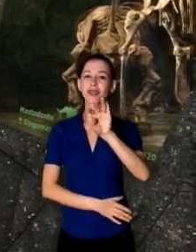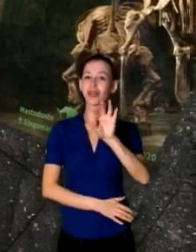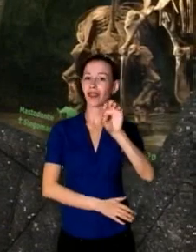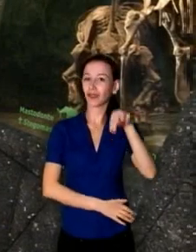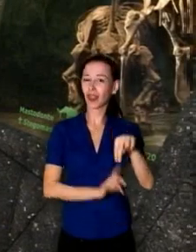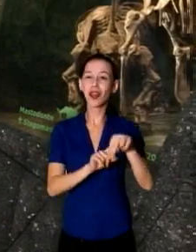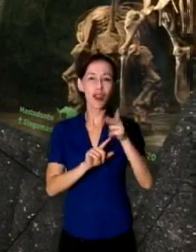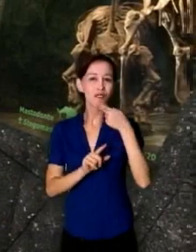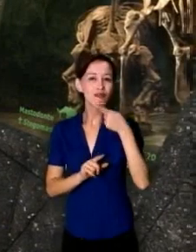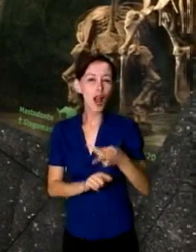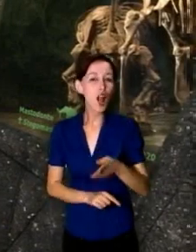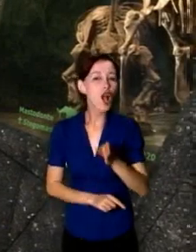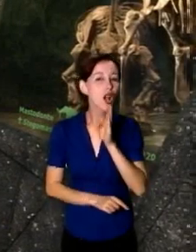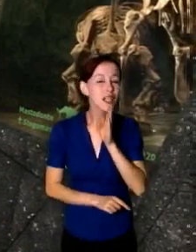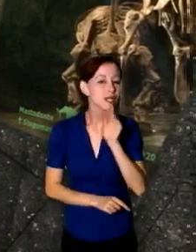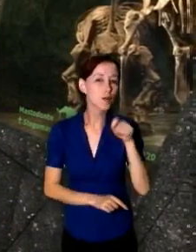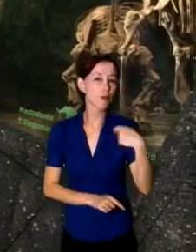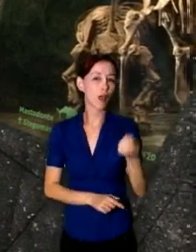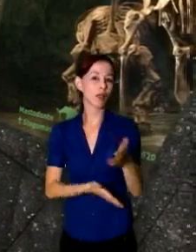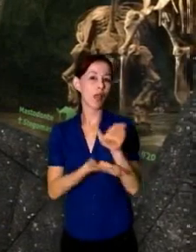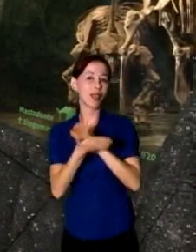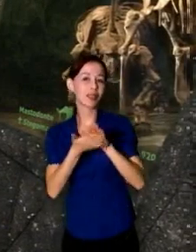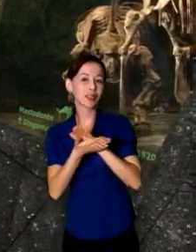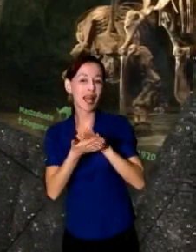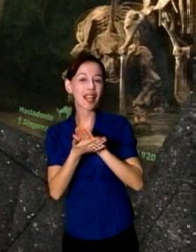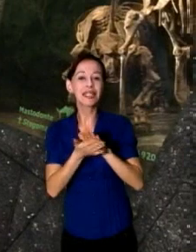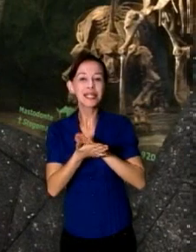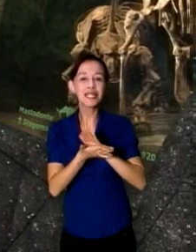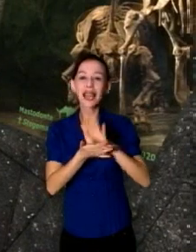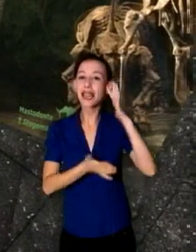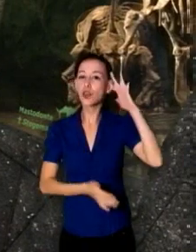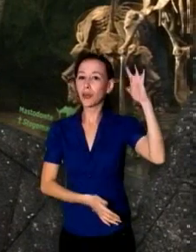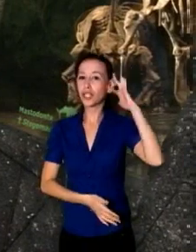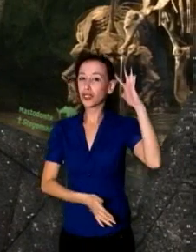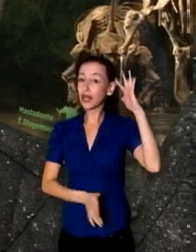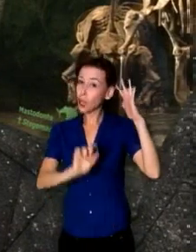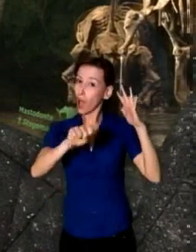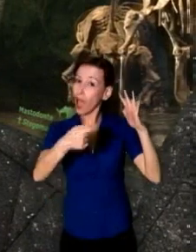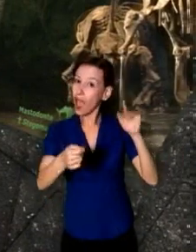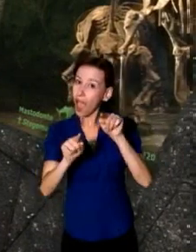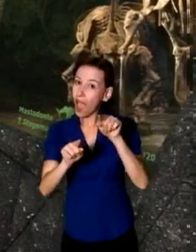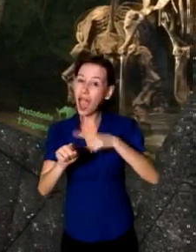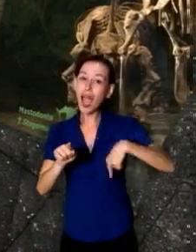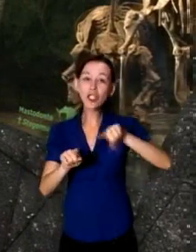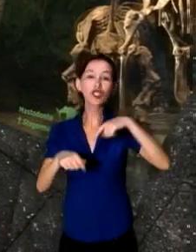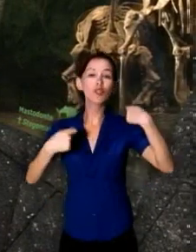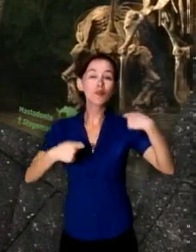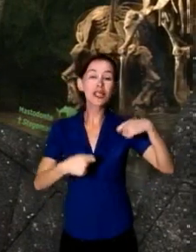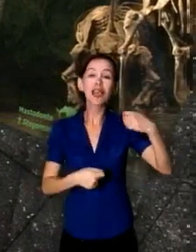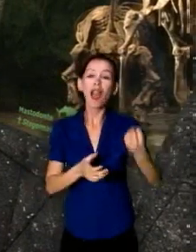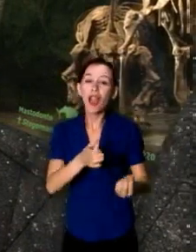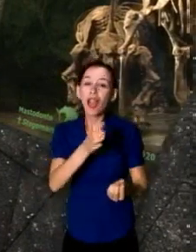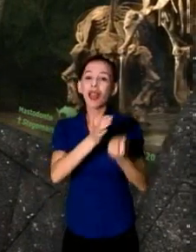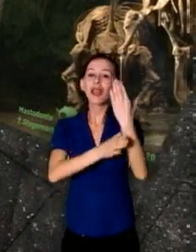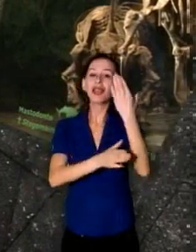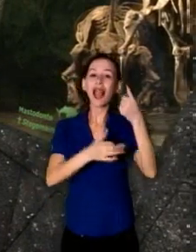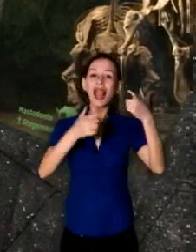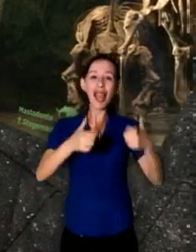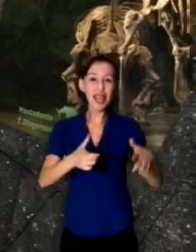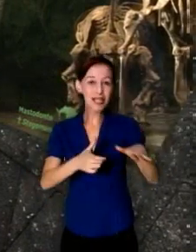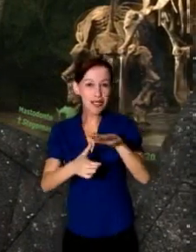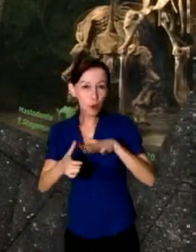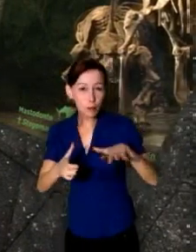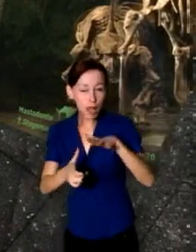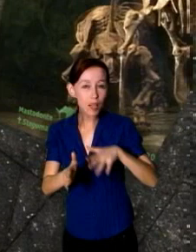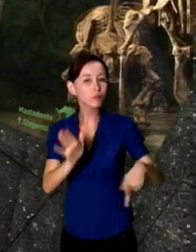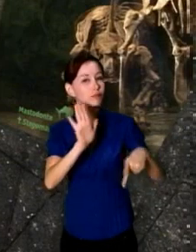não vale nada sem a imaginação. É exatamente isso, a gente tem que criar um espaço que propicie